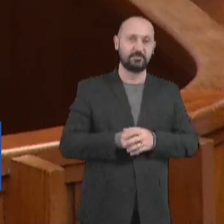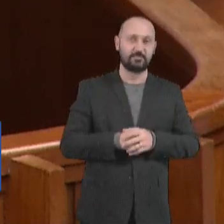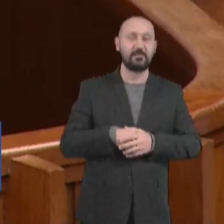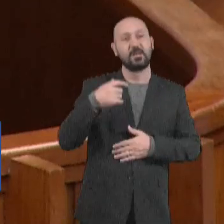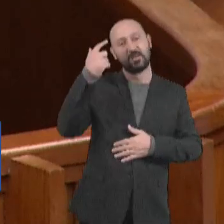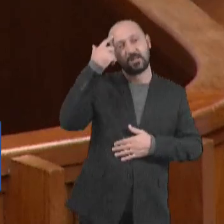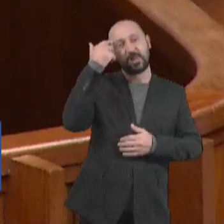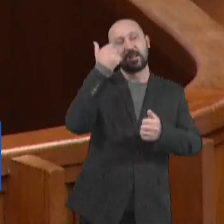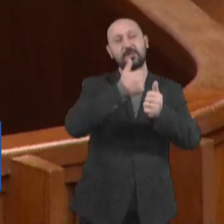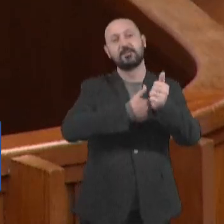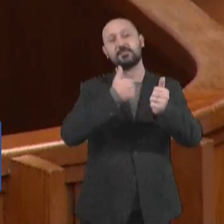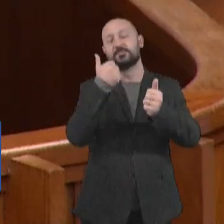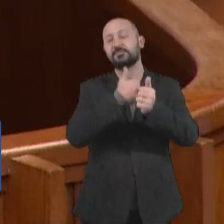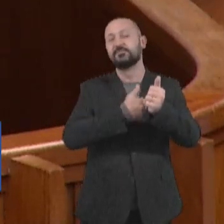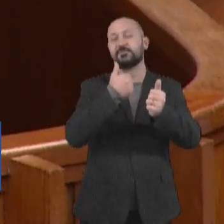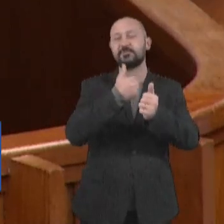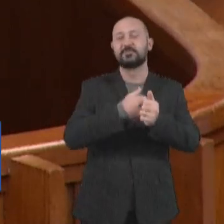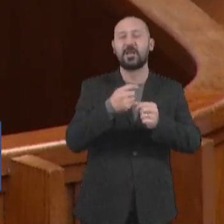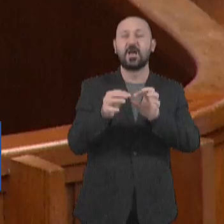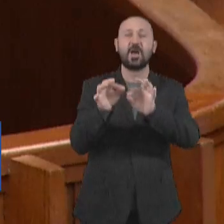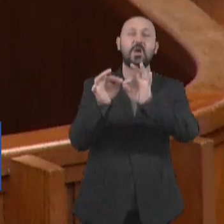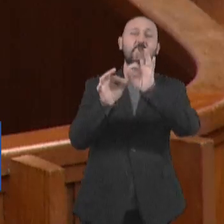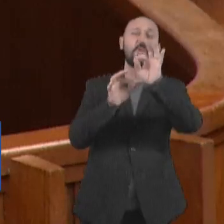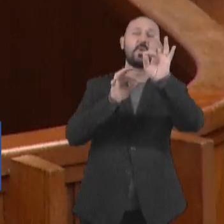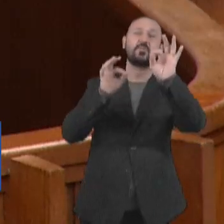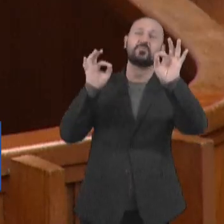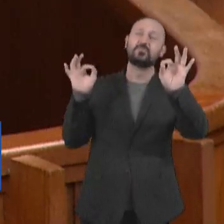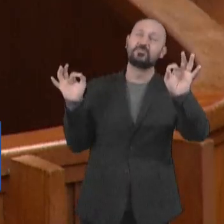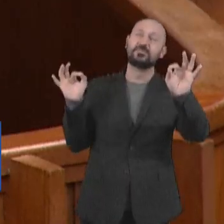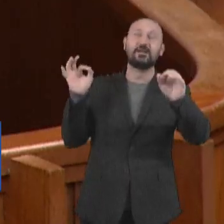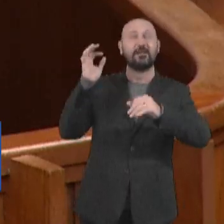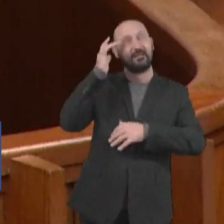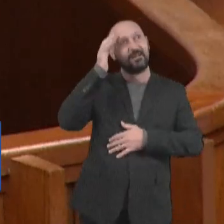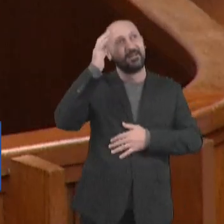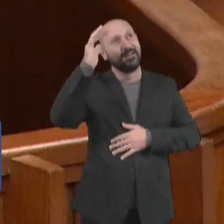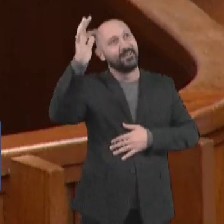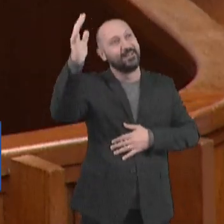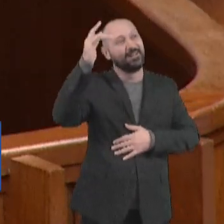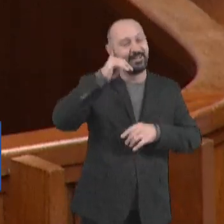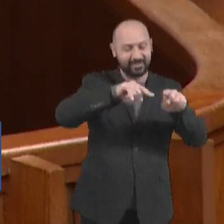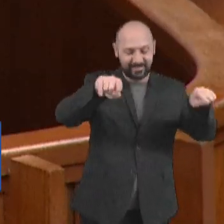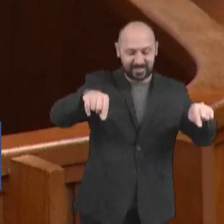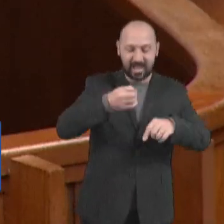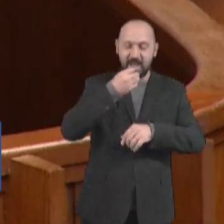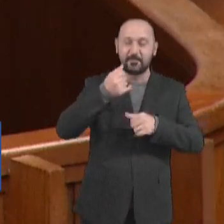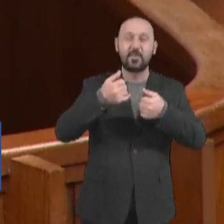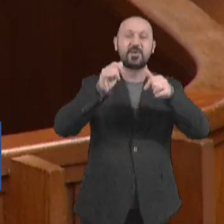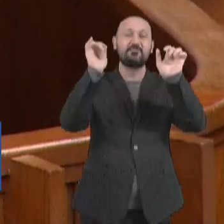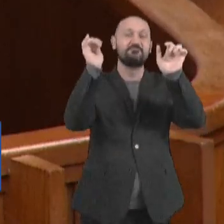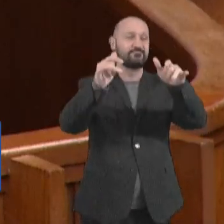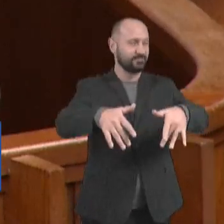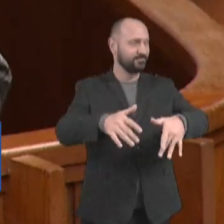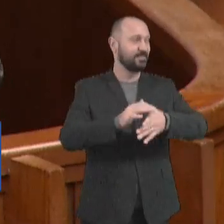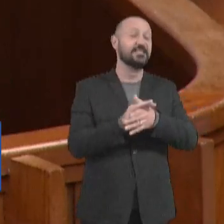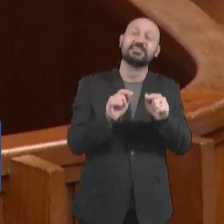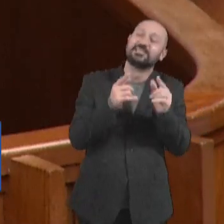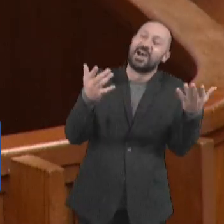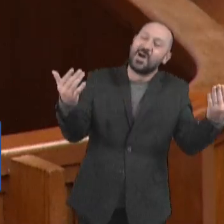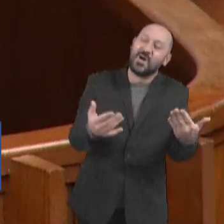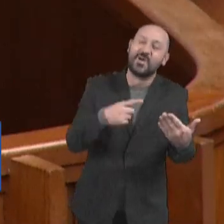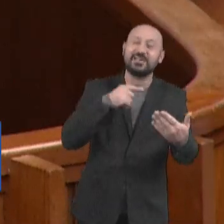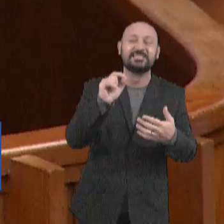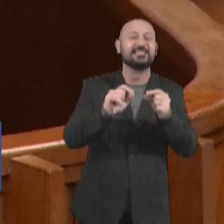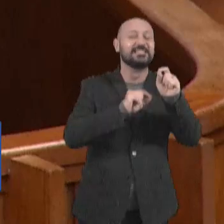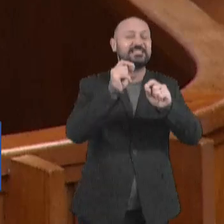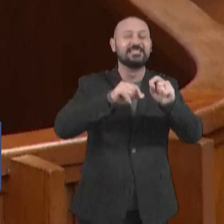meu pensamento bem distante voa, rumo à terra boa que eu deixei ali. Mas hoje